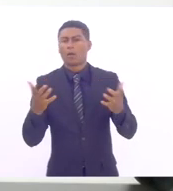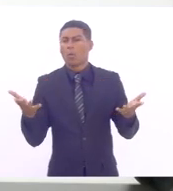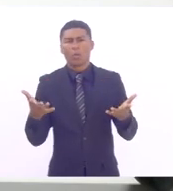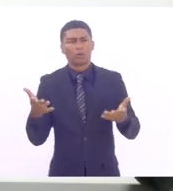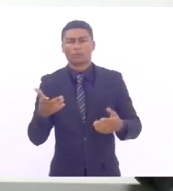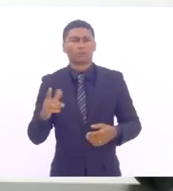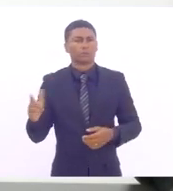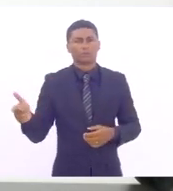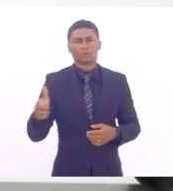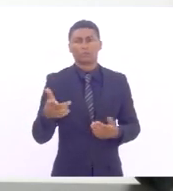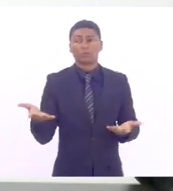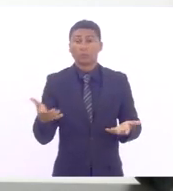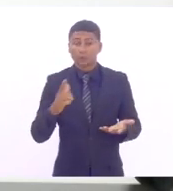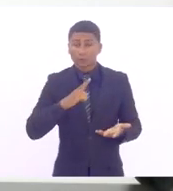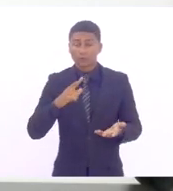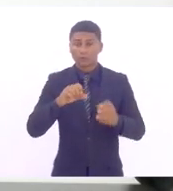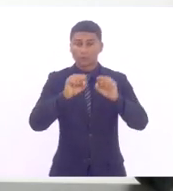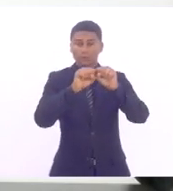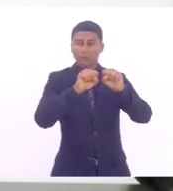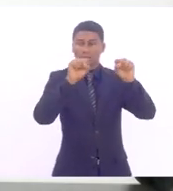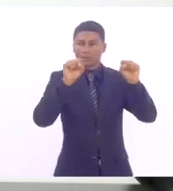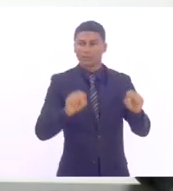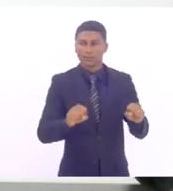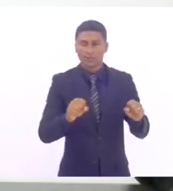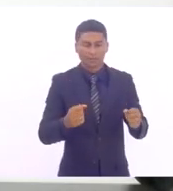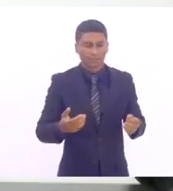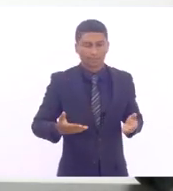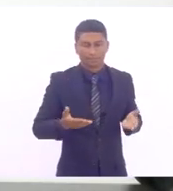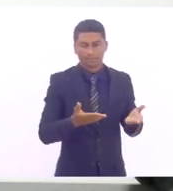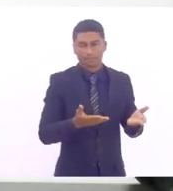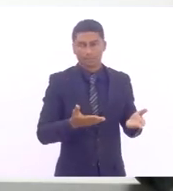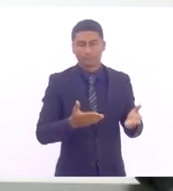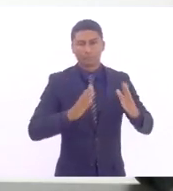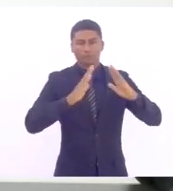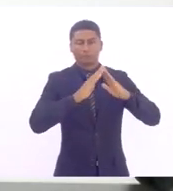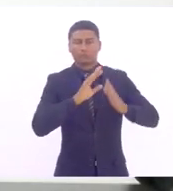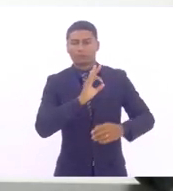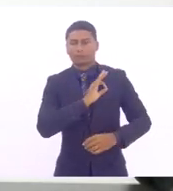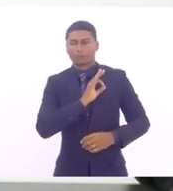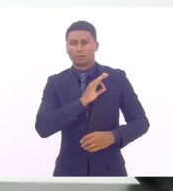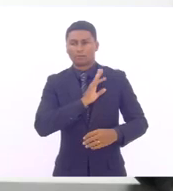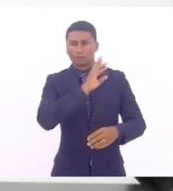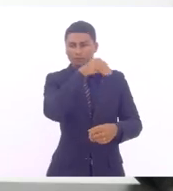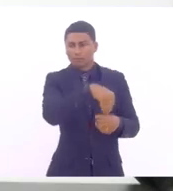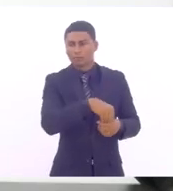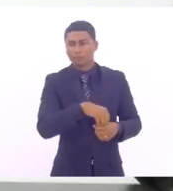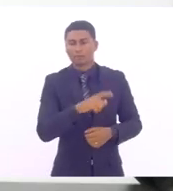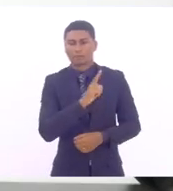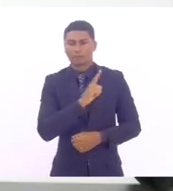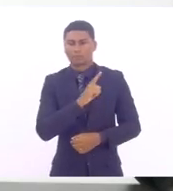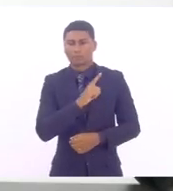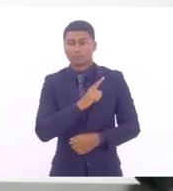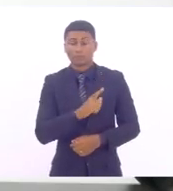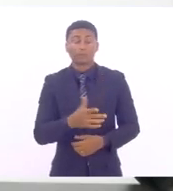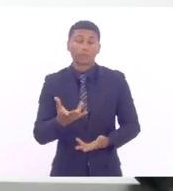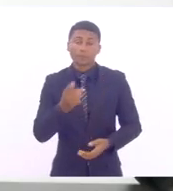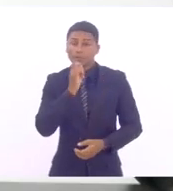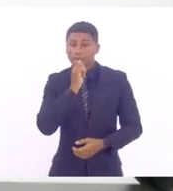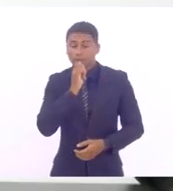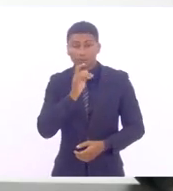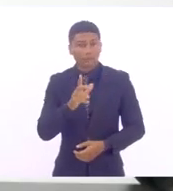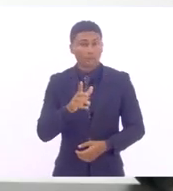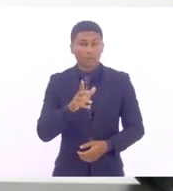temos um sistema de banco de dados formatizado nas delegacias de polícia. E quando uma vítima